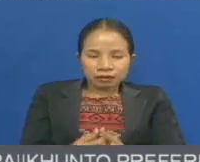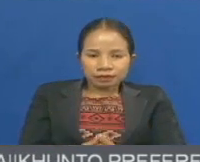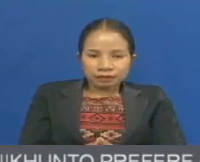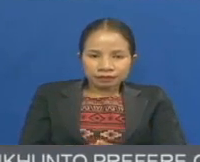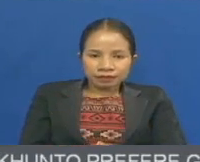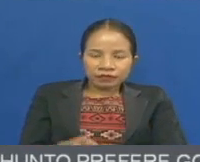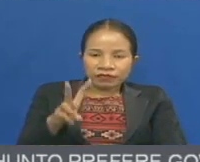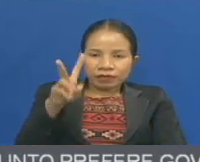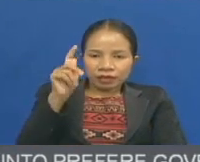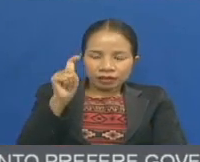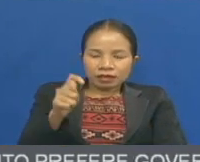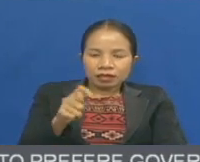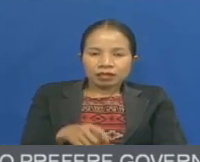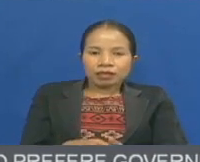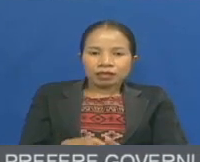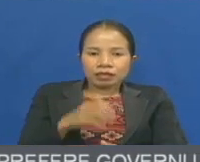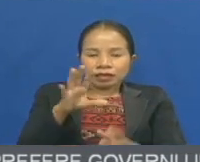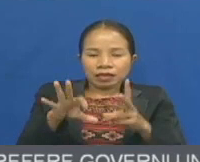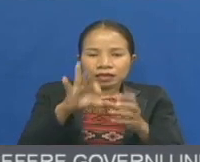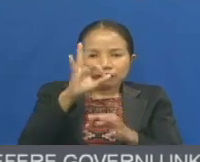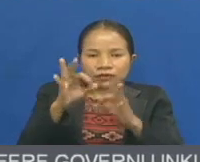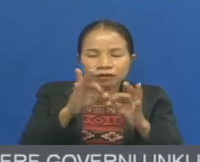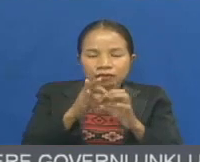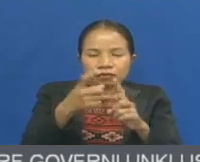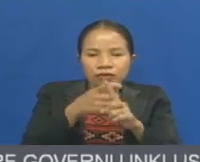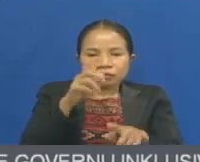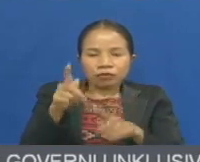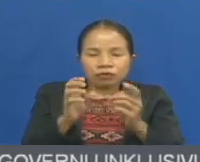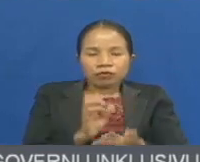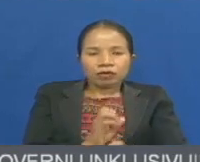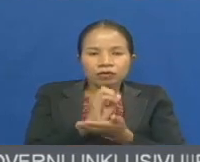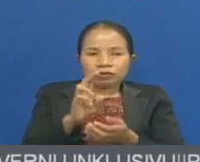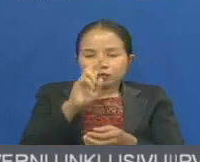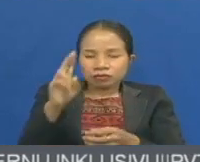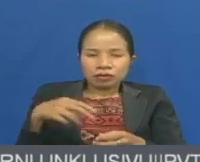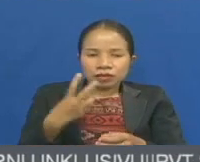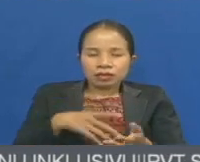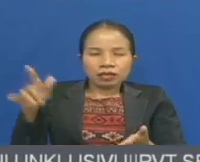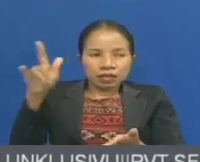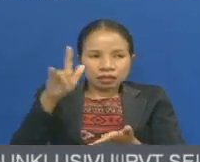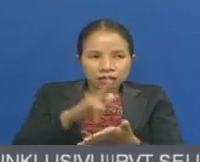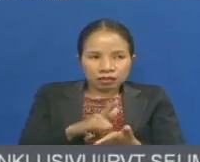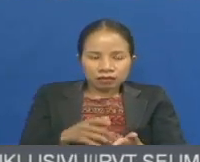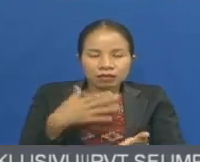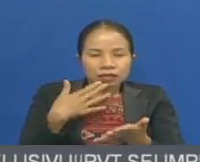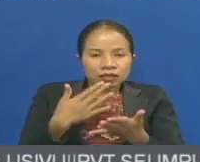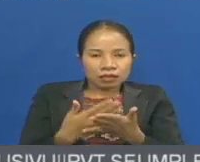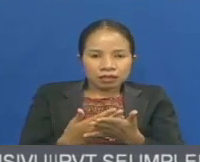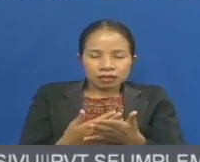Os verdes quando retam, fieros e povo e cusi, gestão e ser nem aeroporto rássico, nem sustentabilidade